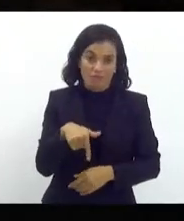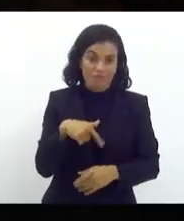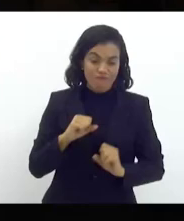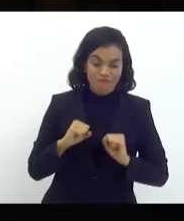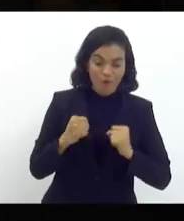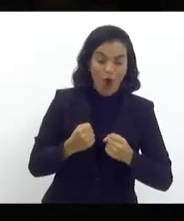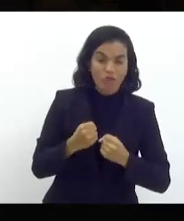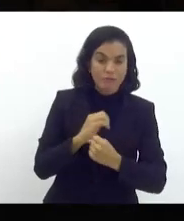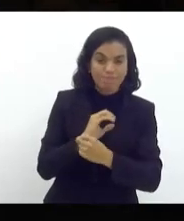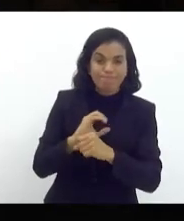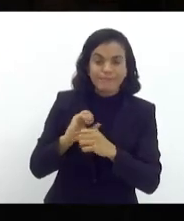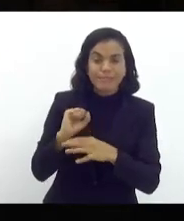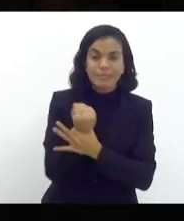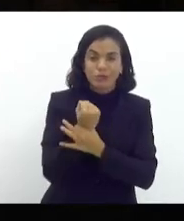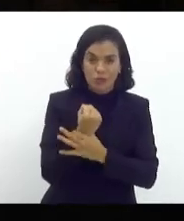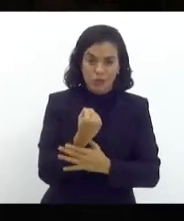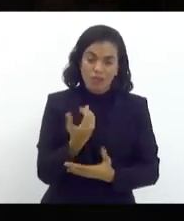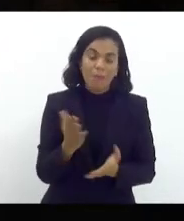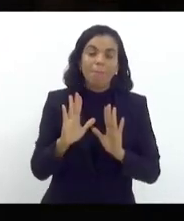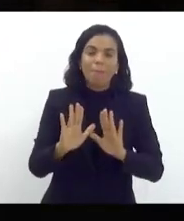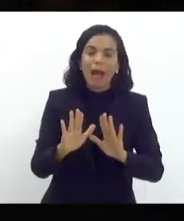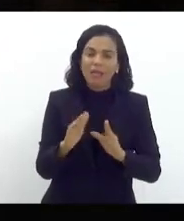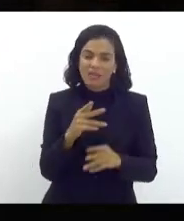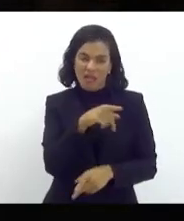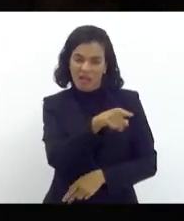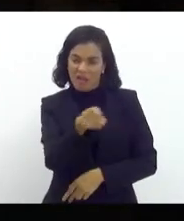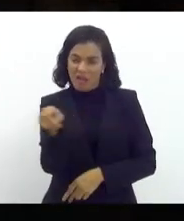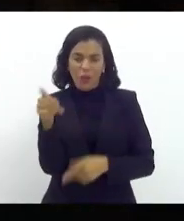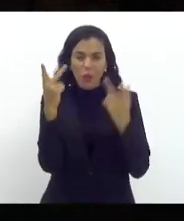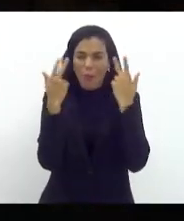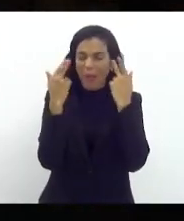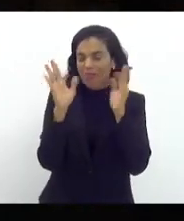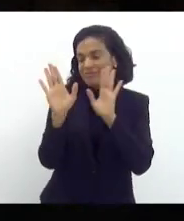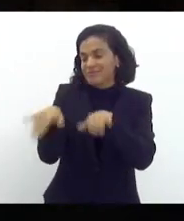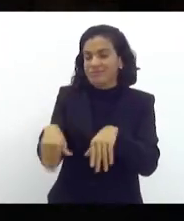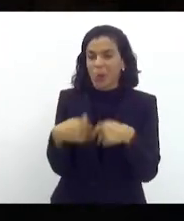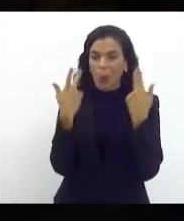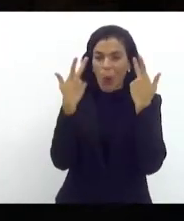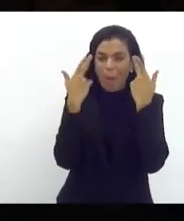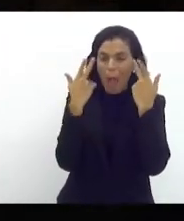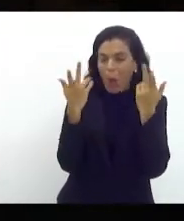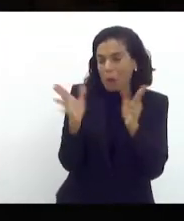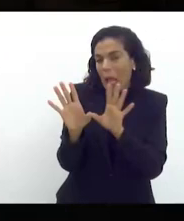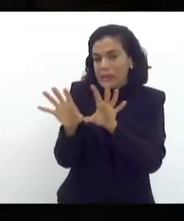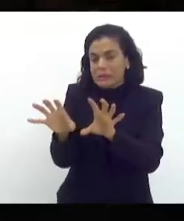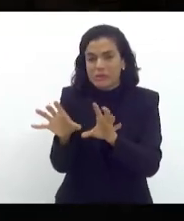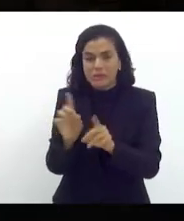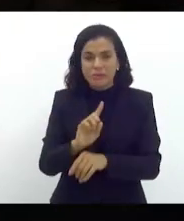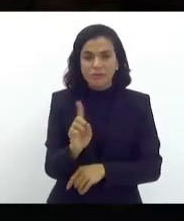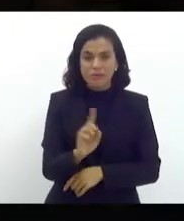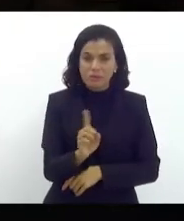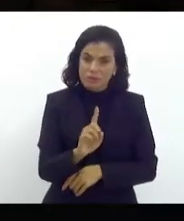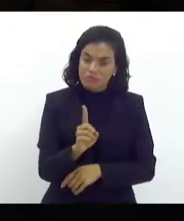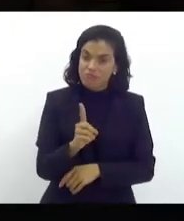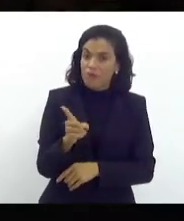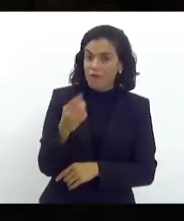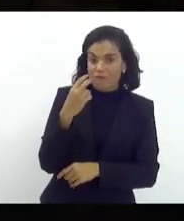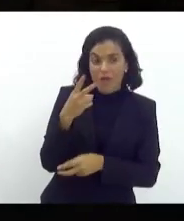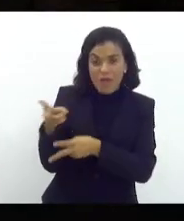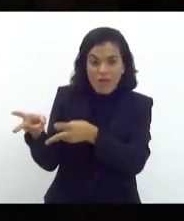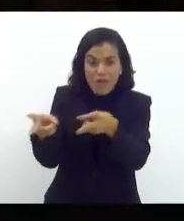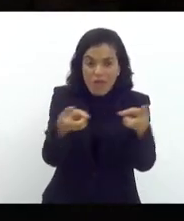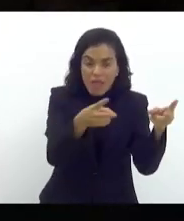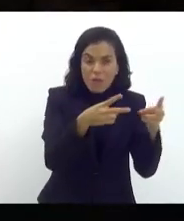óbvio que nós não devemos naturalizar o abuso dessa força inclusive diante disso